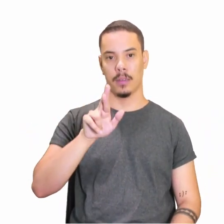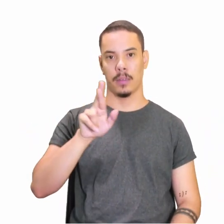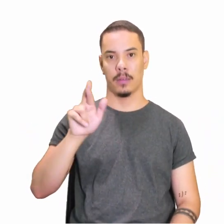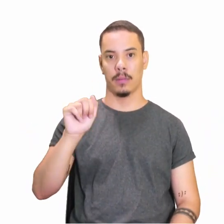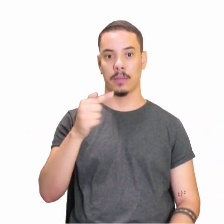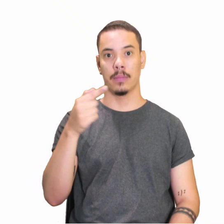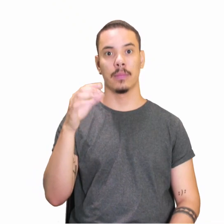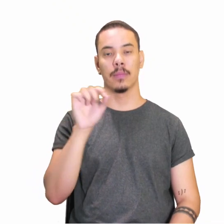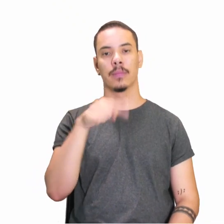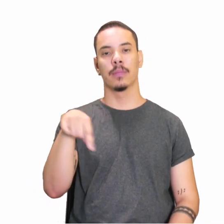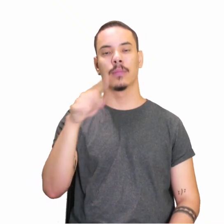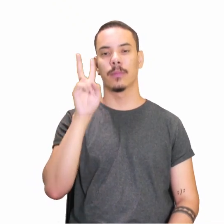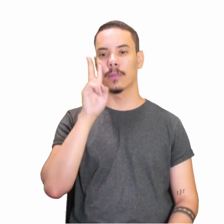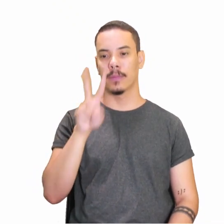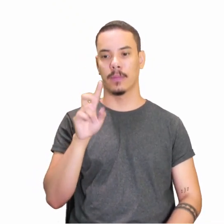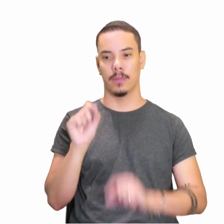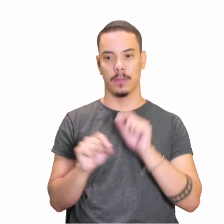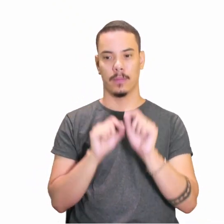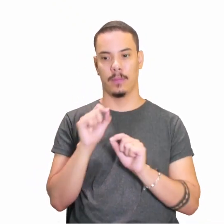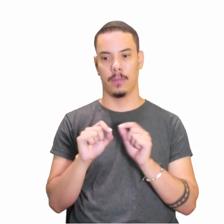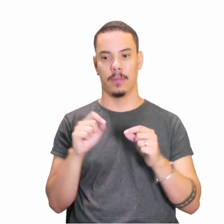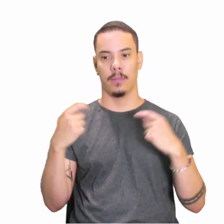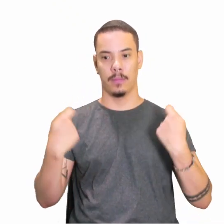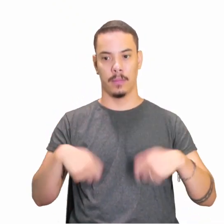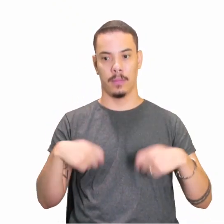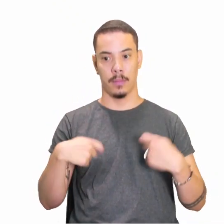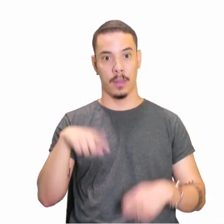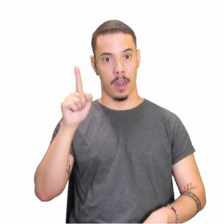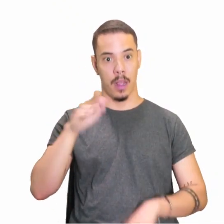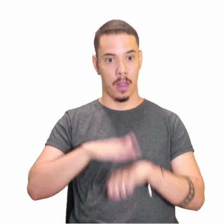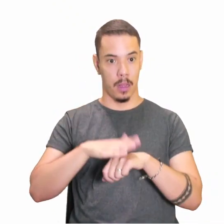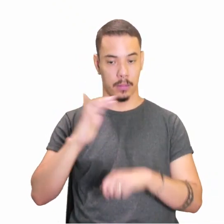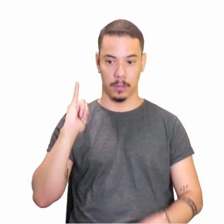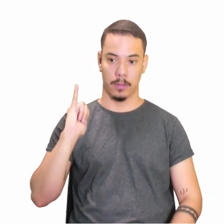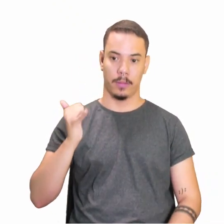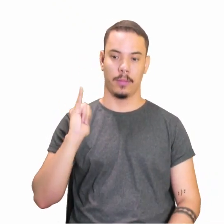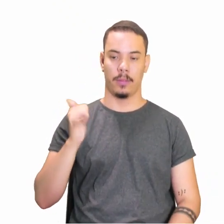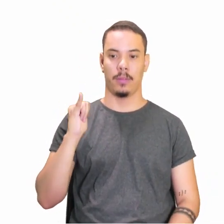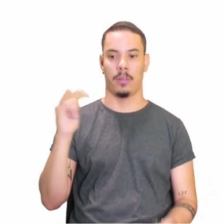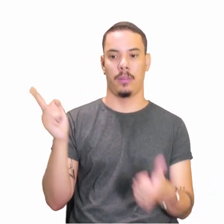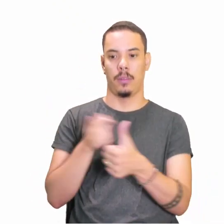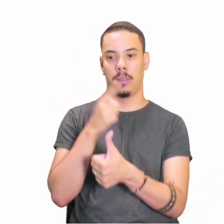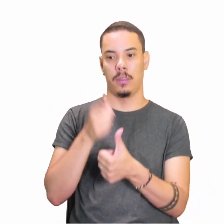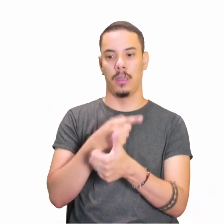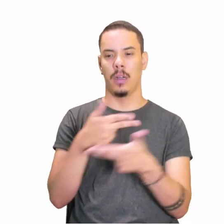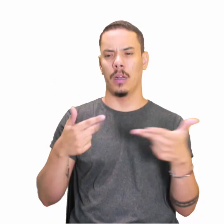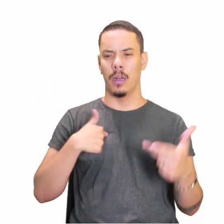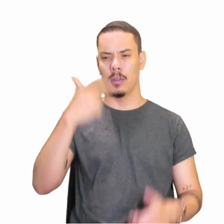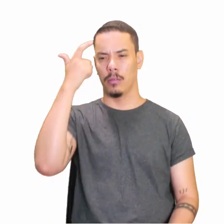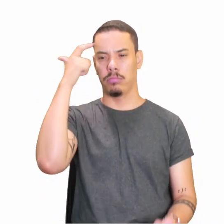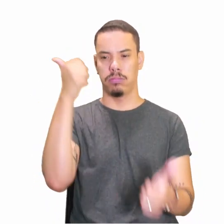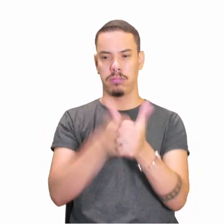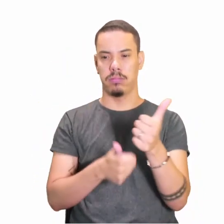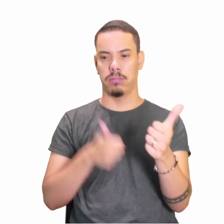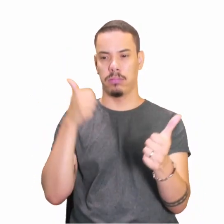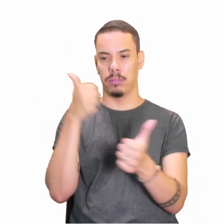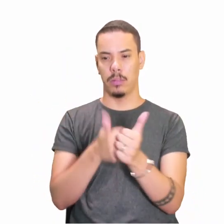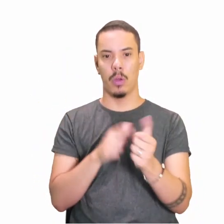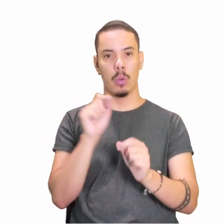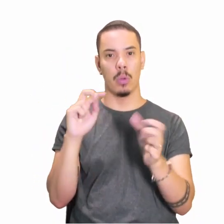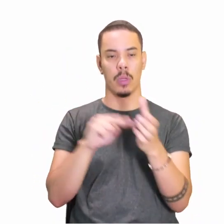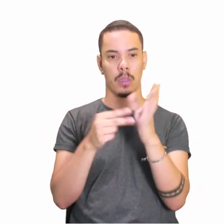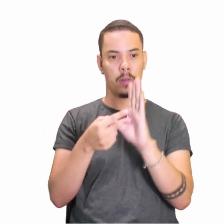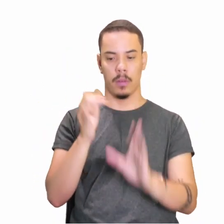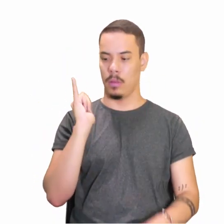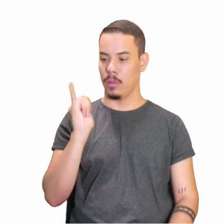tem que levar em consideração? O que vem a ser essa narração? Primeira coisa que você pergunta, mas o que é narração?